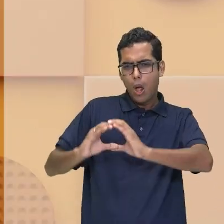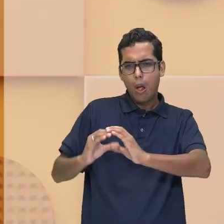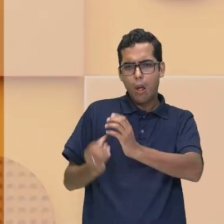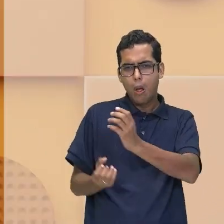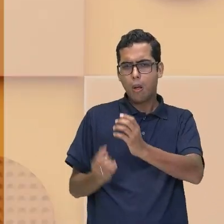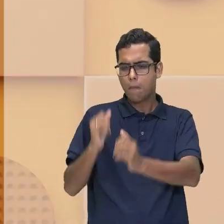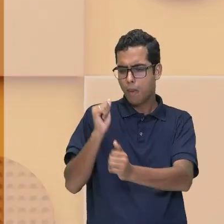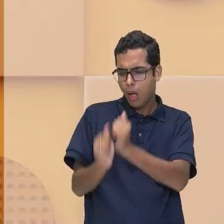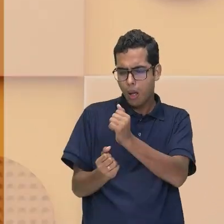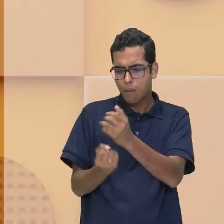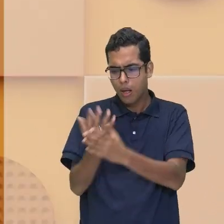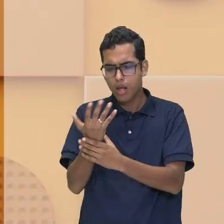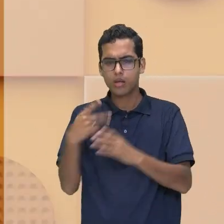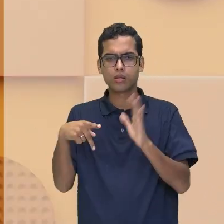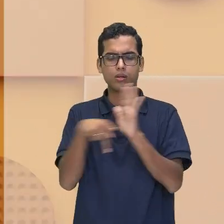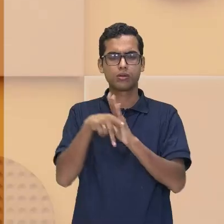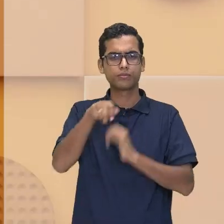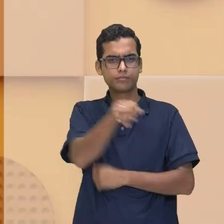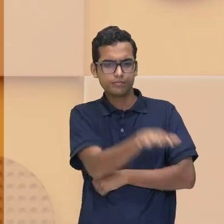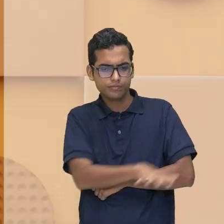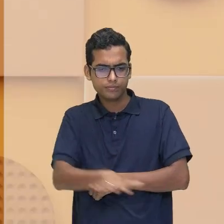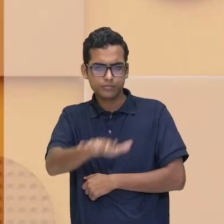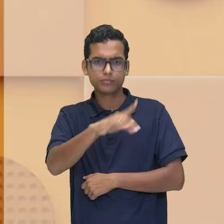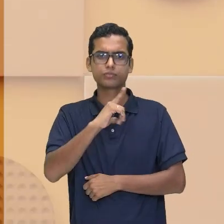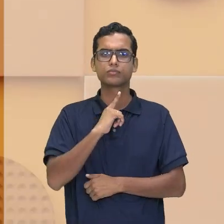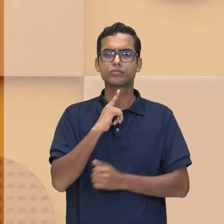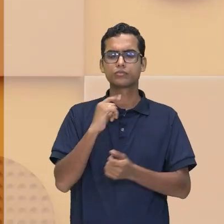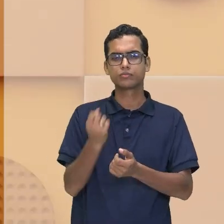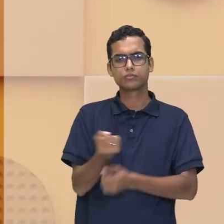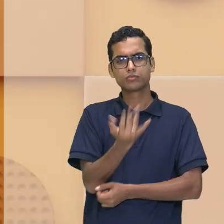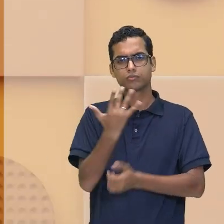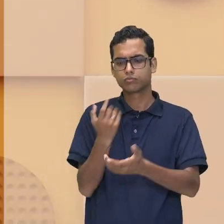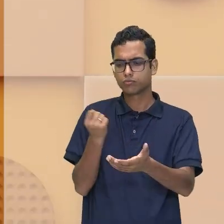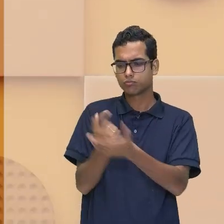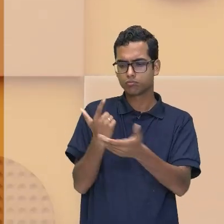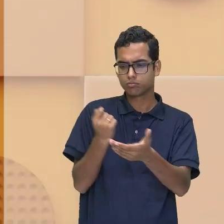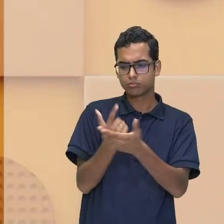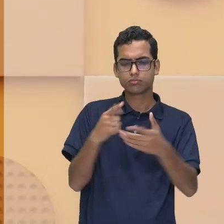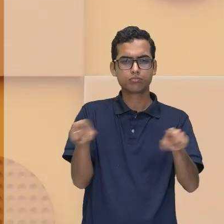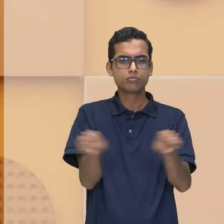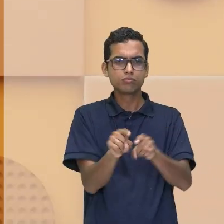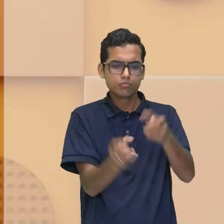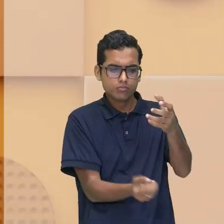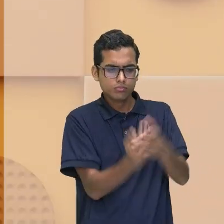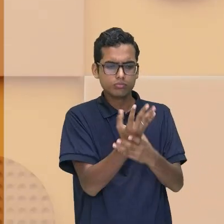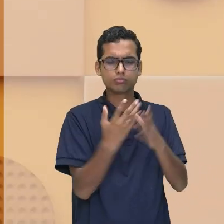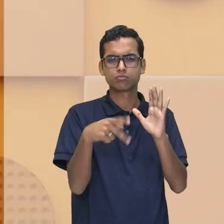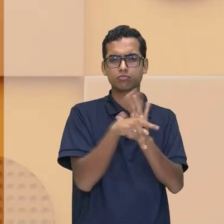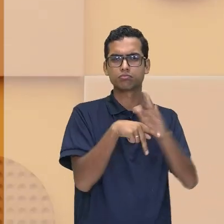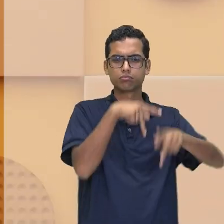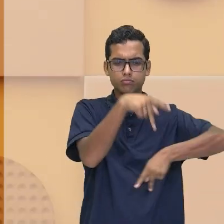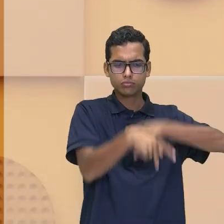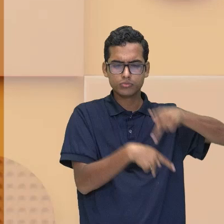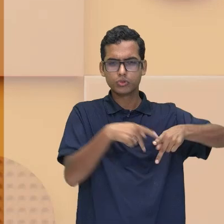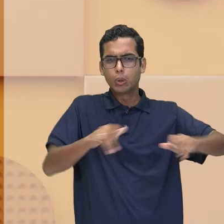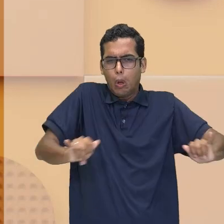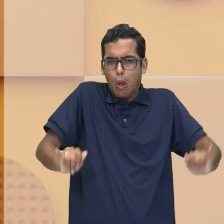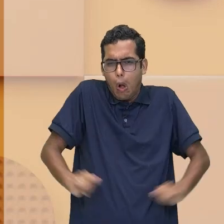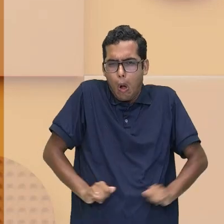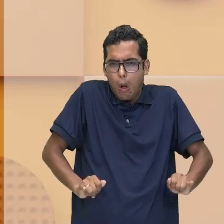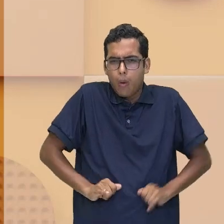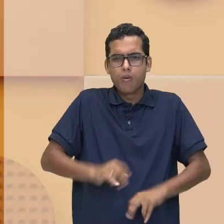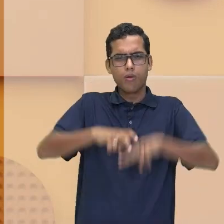onde a gente tem uma larga escala de consumo, de produção, a população sofrendo ali com